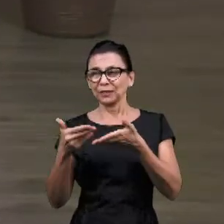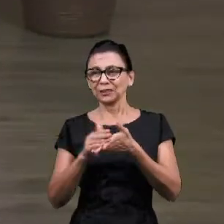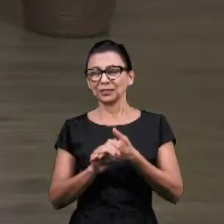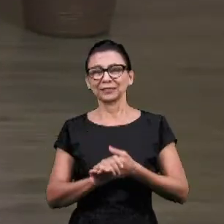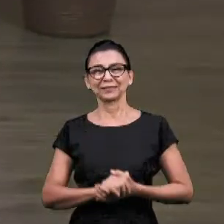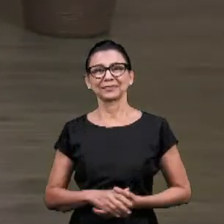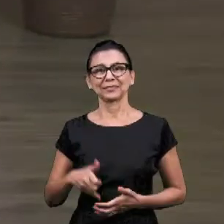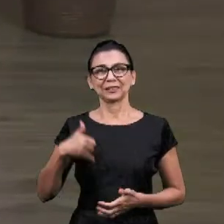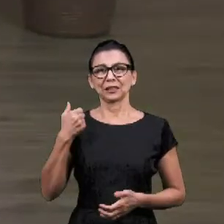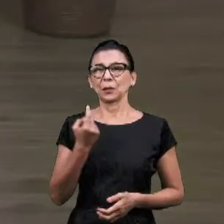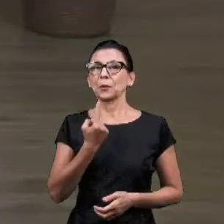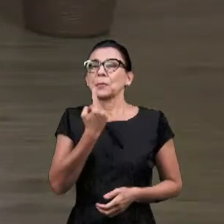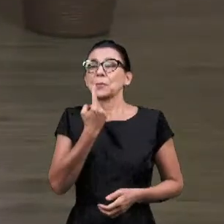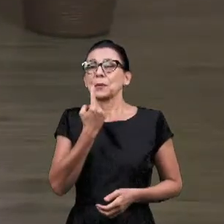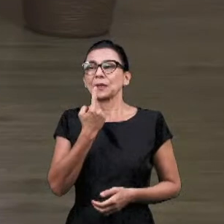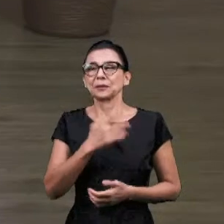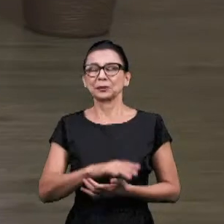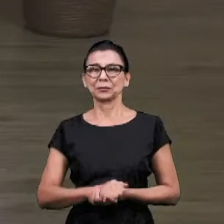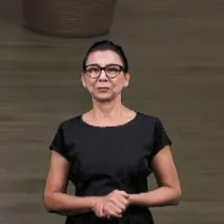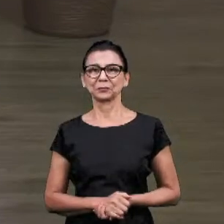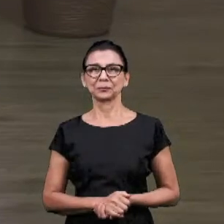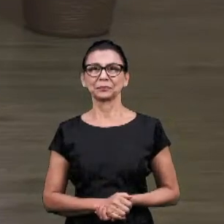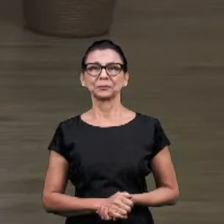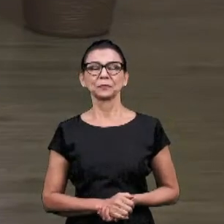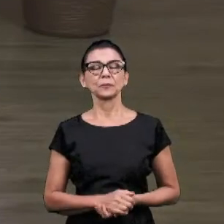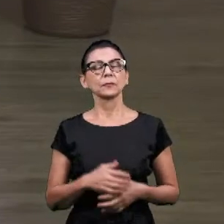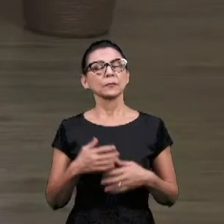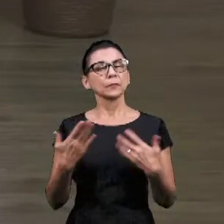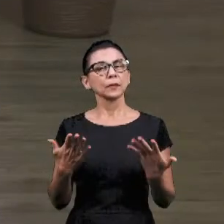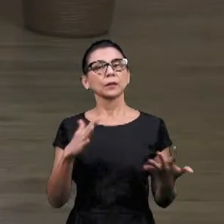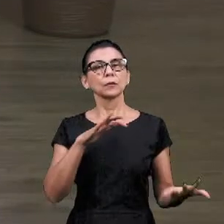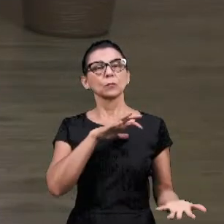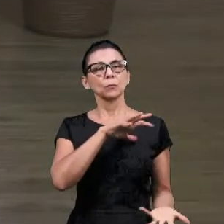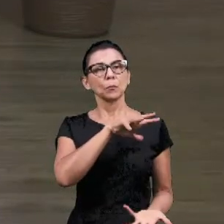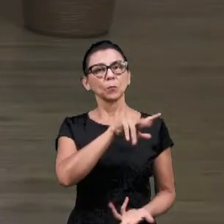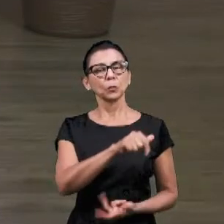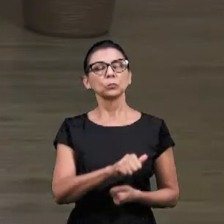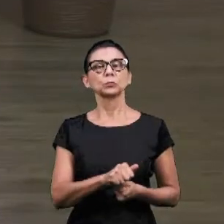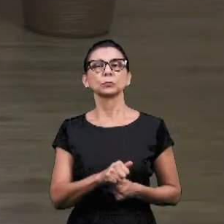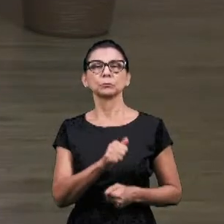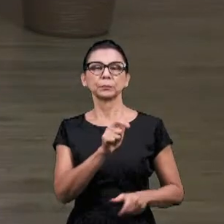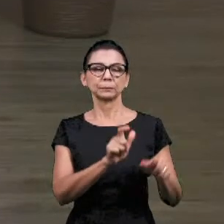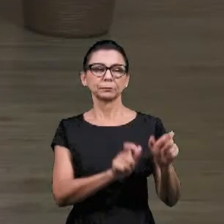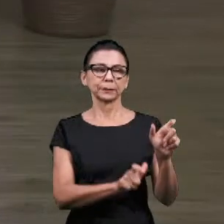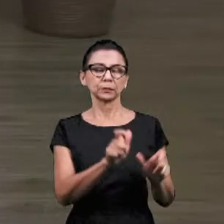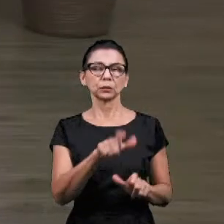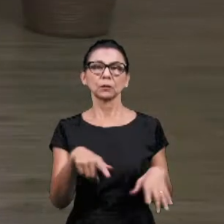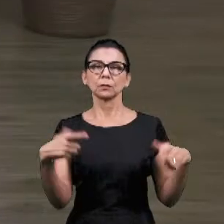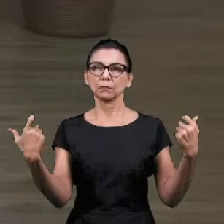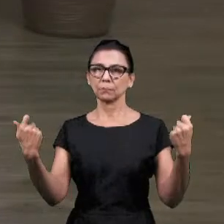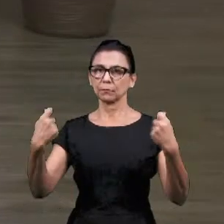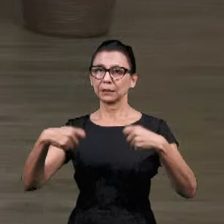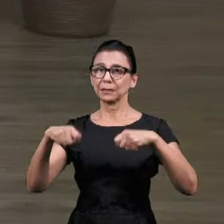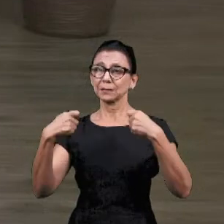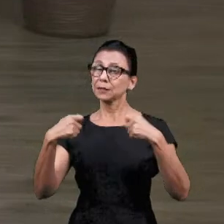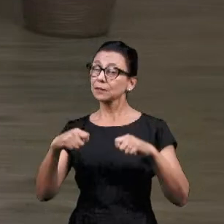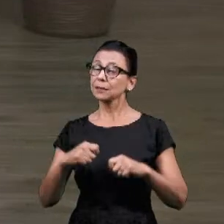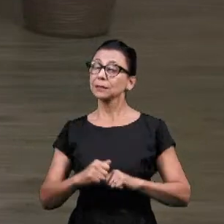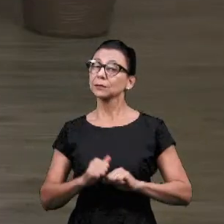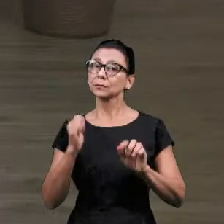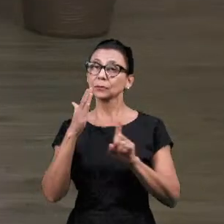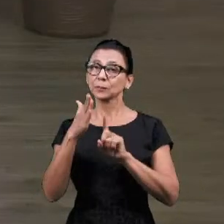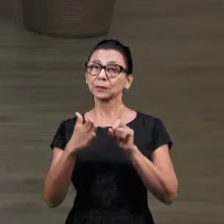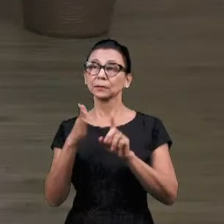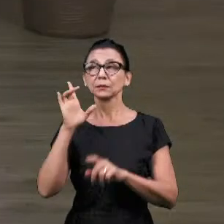certeza. O mundo está aí, carente, precisando, e a palavra de Deus diz que quando a